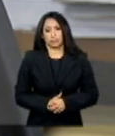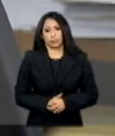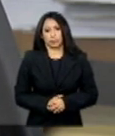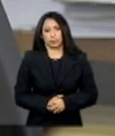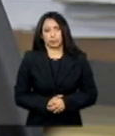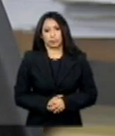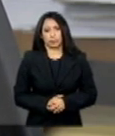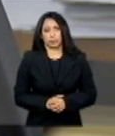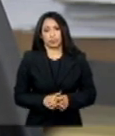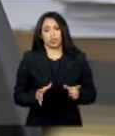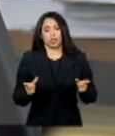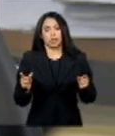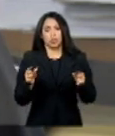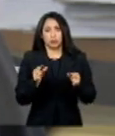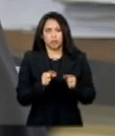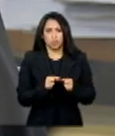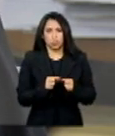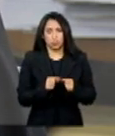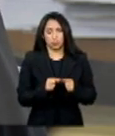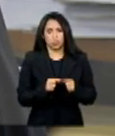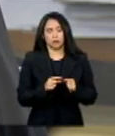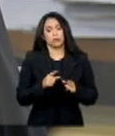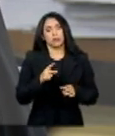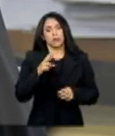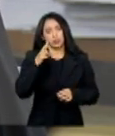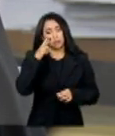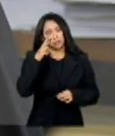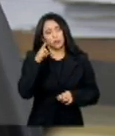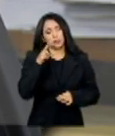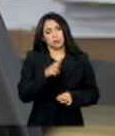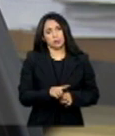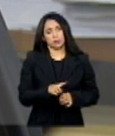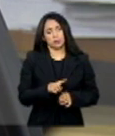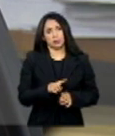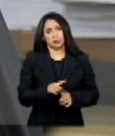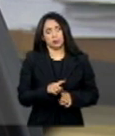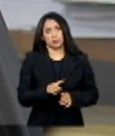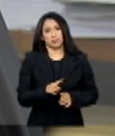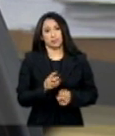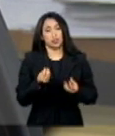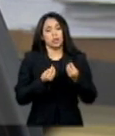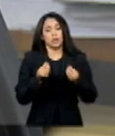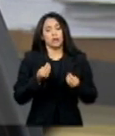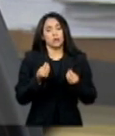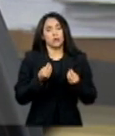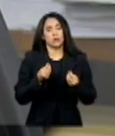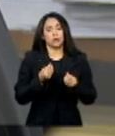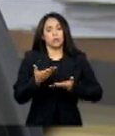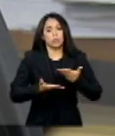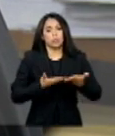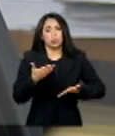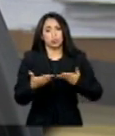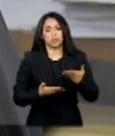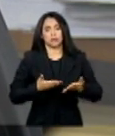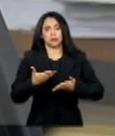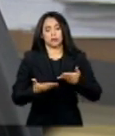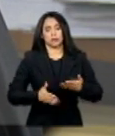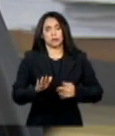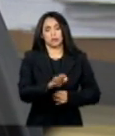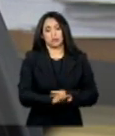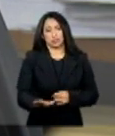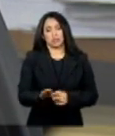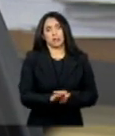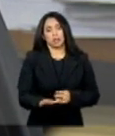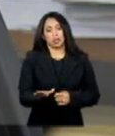concluo que o legislador dispõe de considerável margem de discricionariedade para definir o tratamento adequado acertada criança em situação